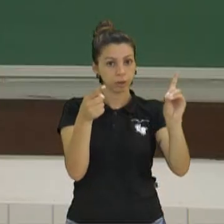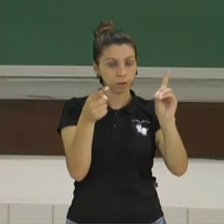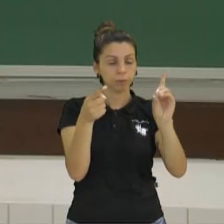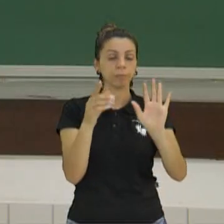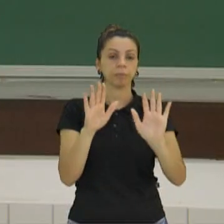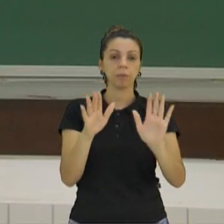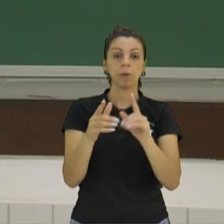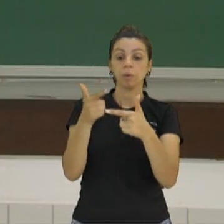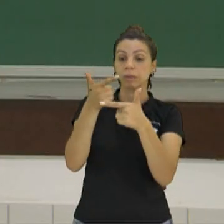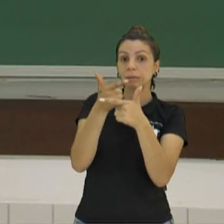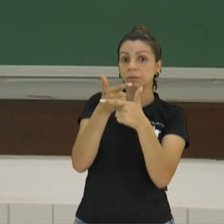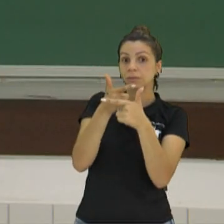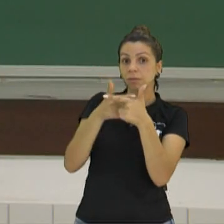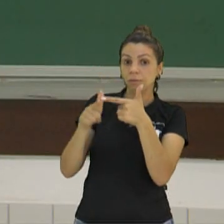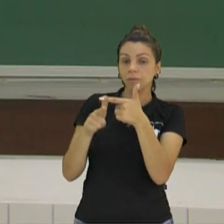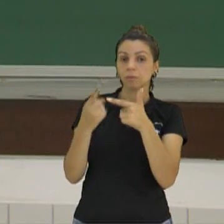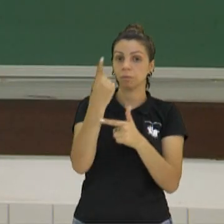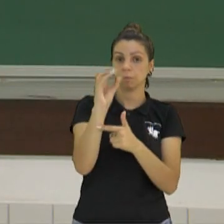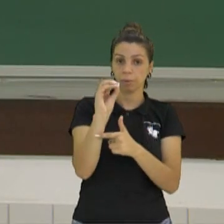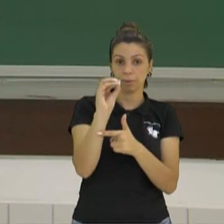quando você divide por 10,